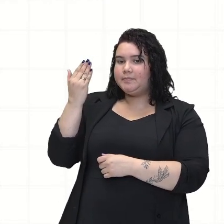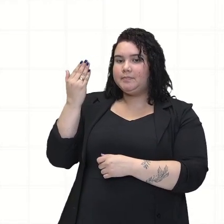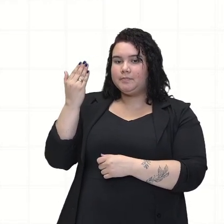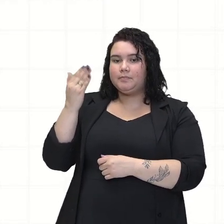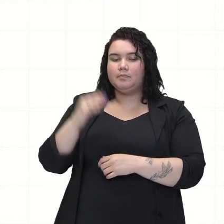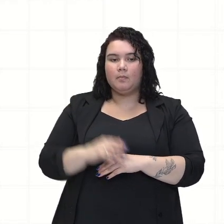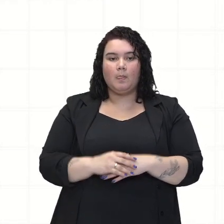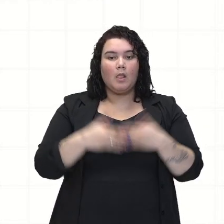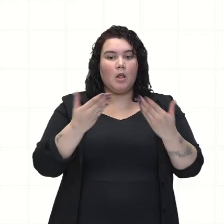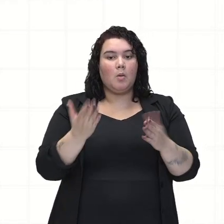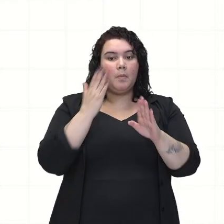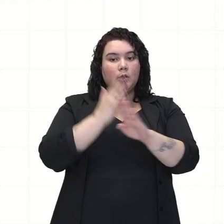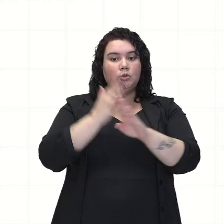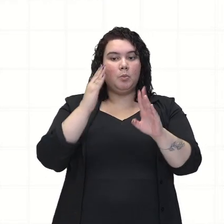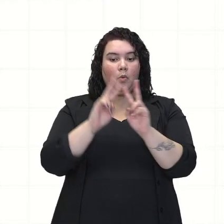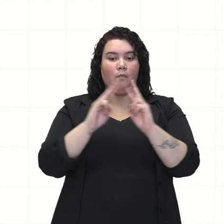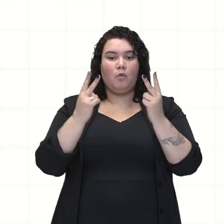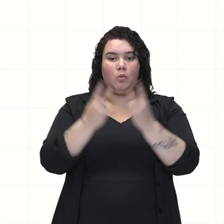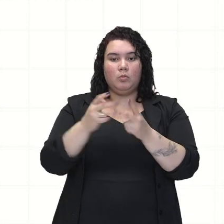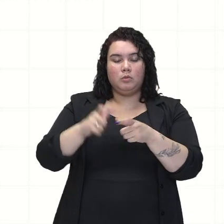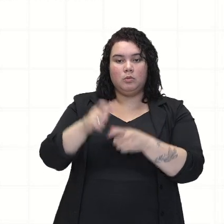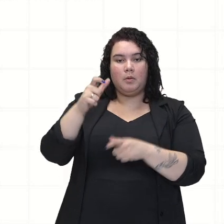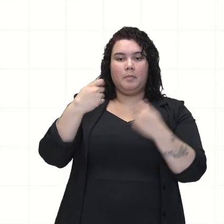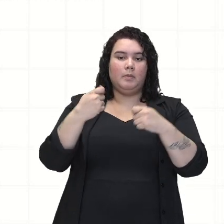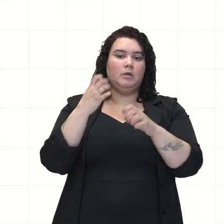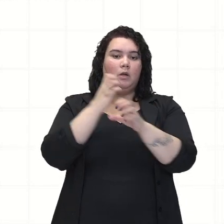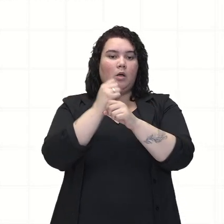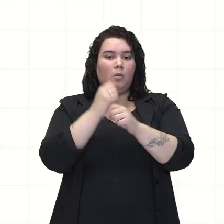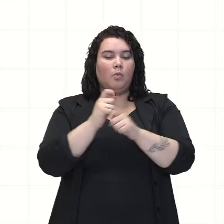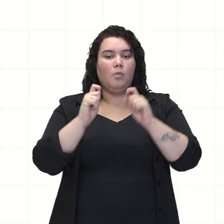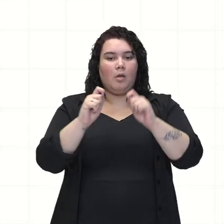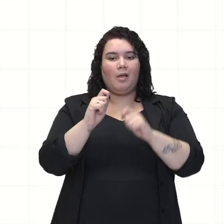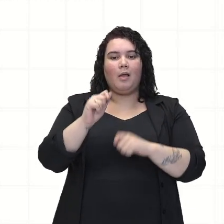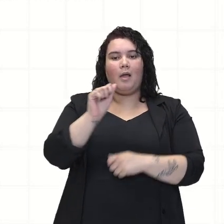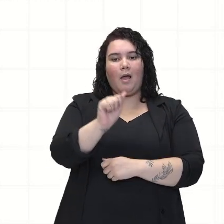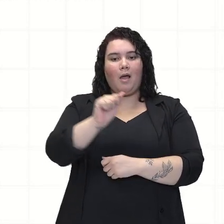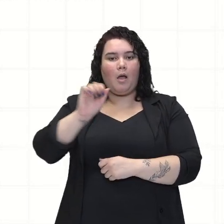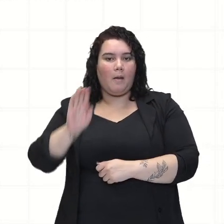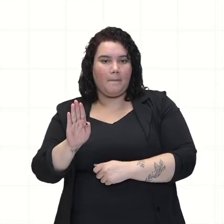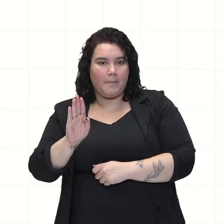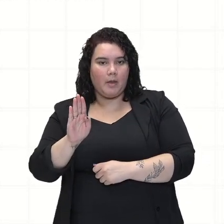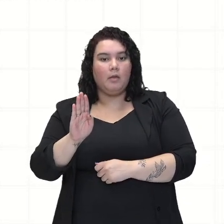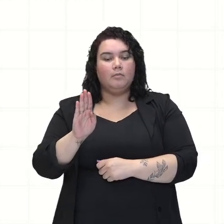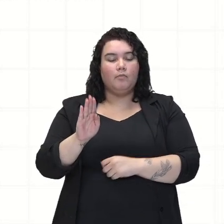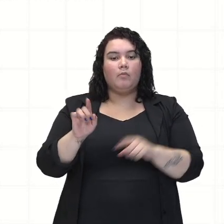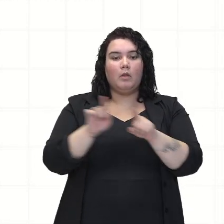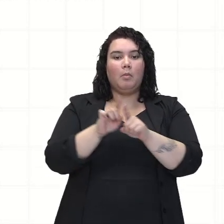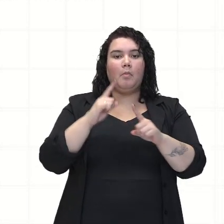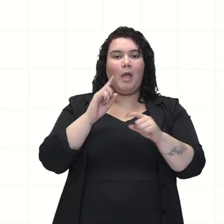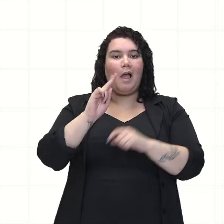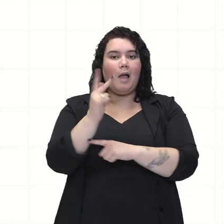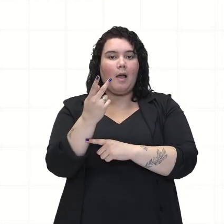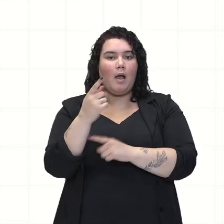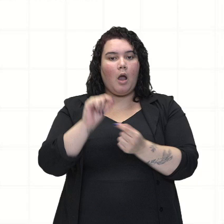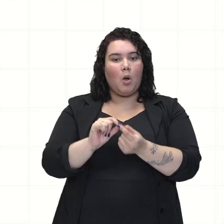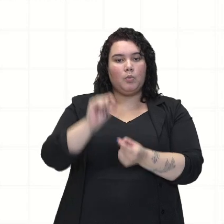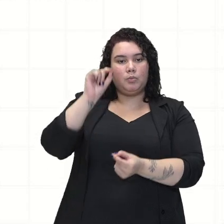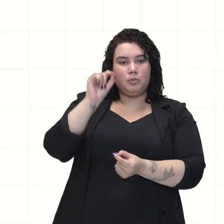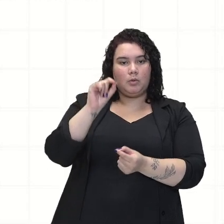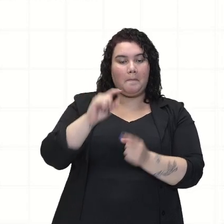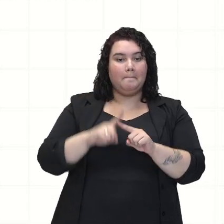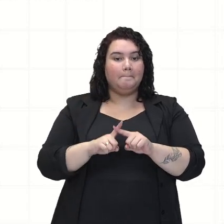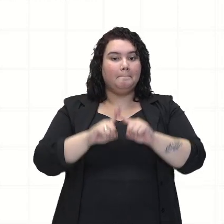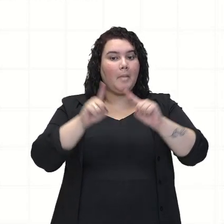saber o volume de um cilindro, precisamos calcular o produto entre a área da base, né, chamamos aqui de AB, e a altura H dele.